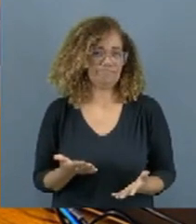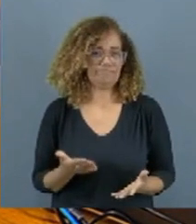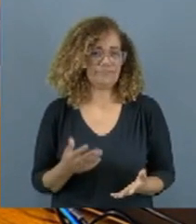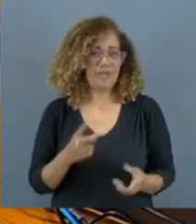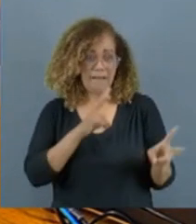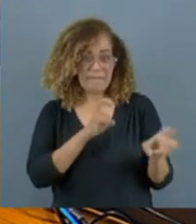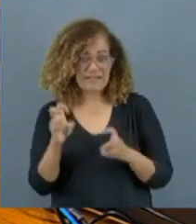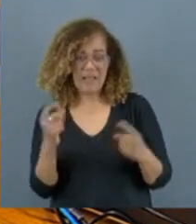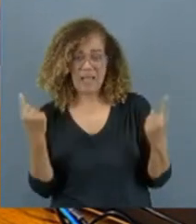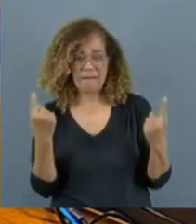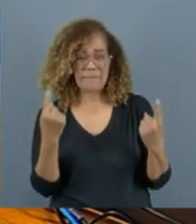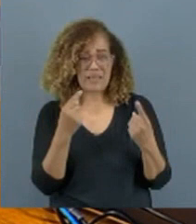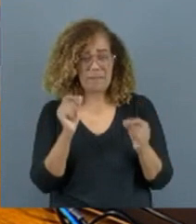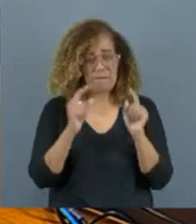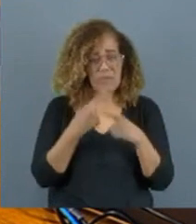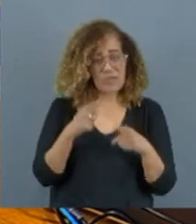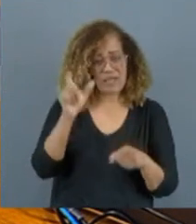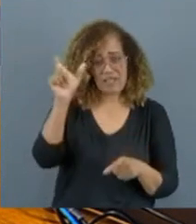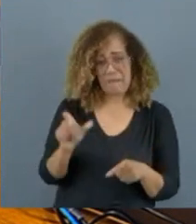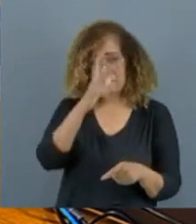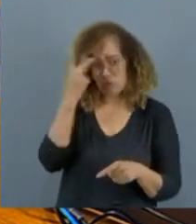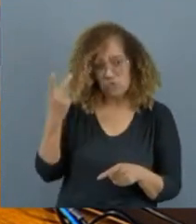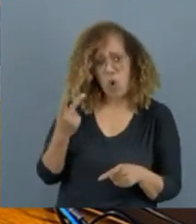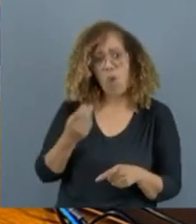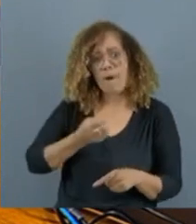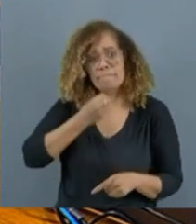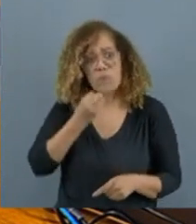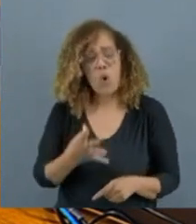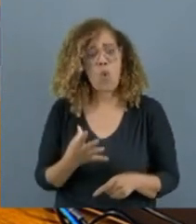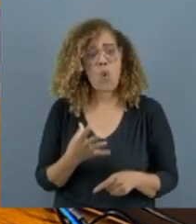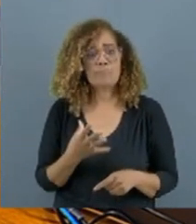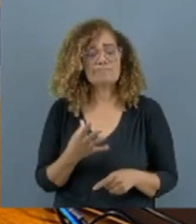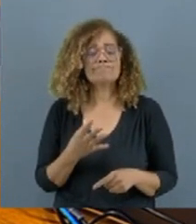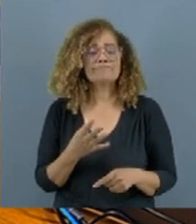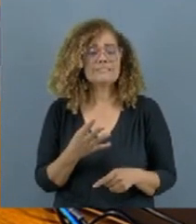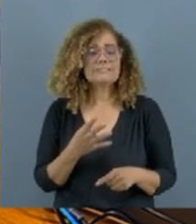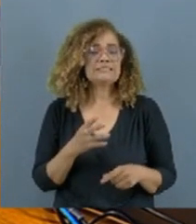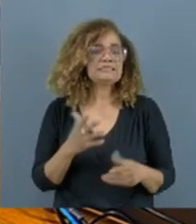vendo são os cidadãos de bem acuados.